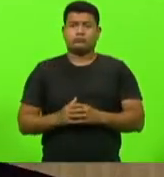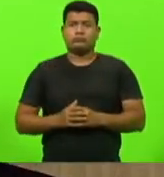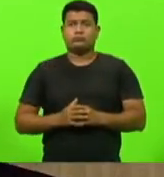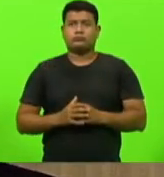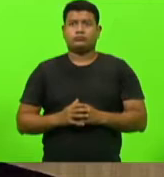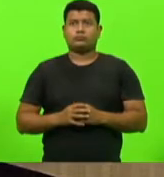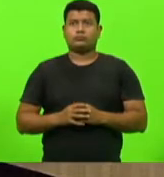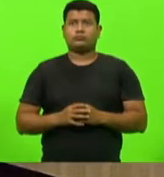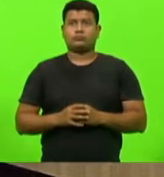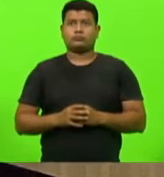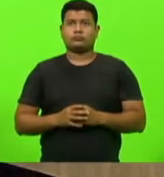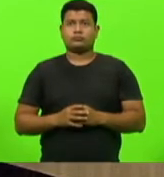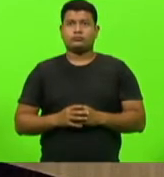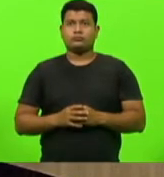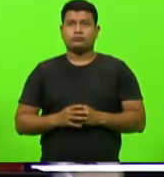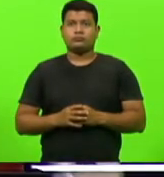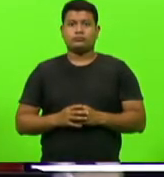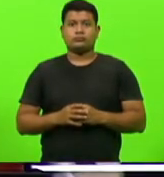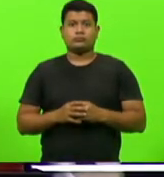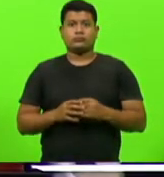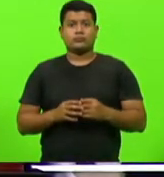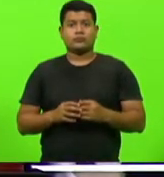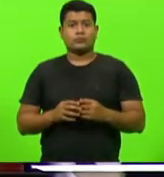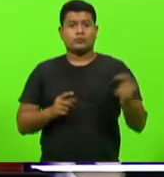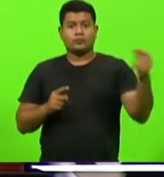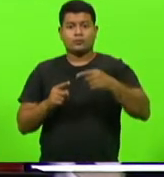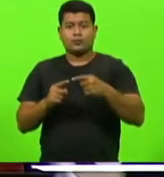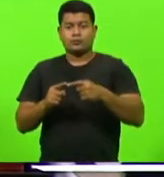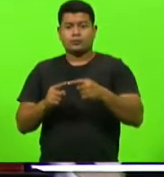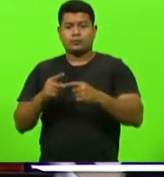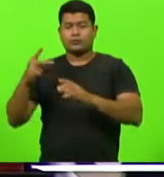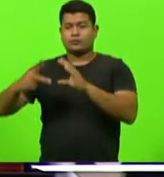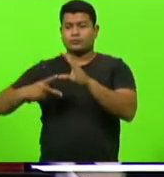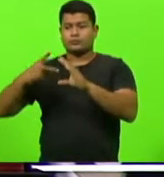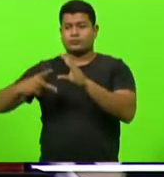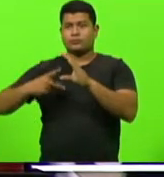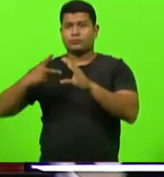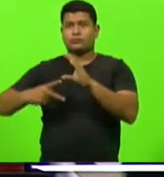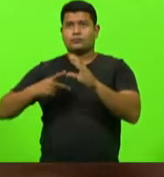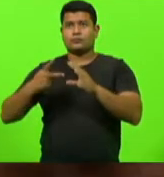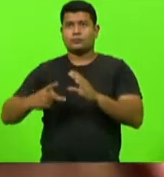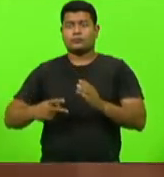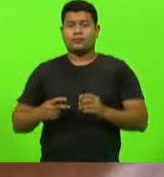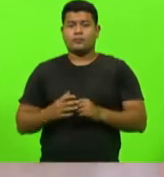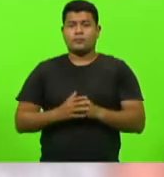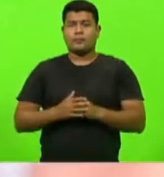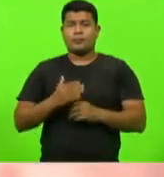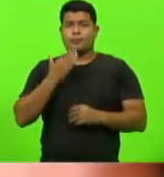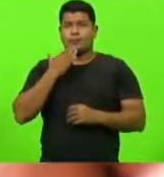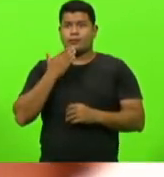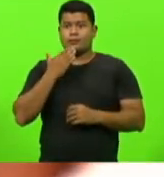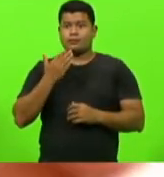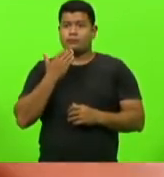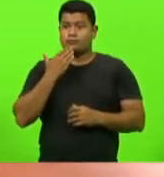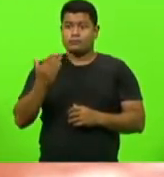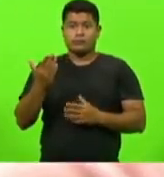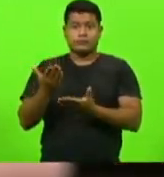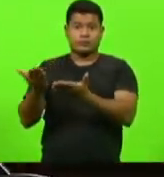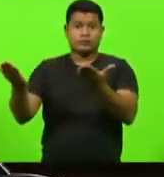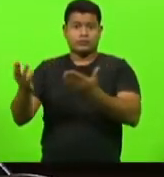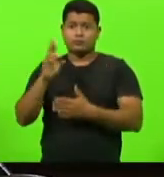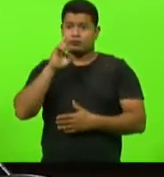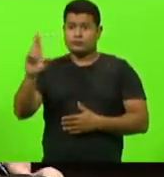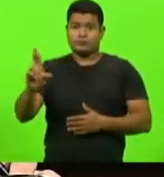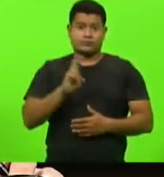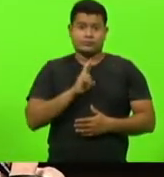Não seria atribuição da Câmara de Vereadores lá? Não, pedir e se manifestar, nós podemos pedir e nos manifestar, é